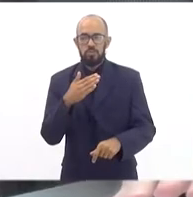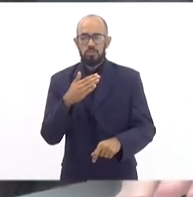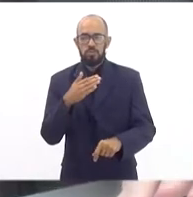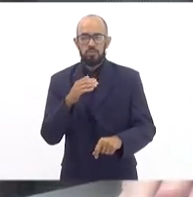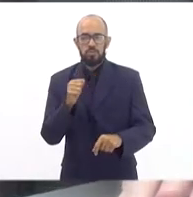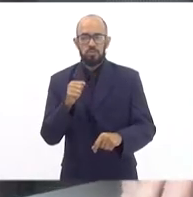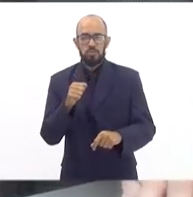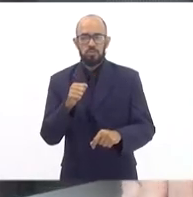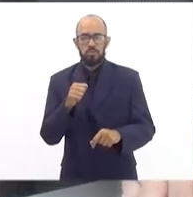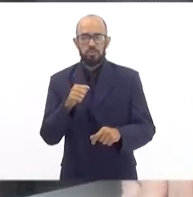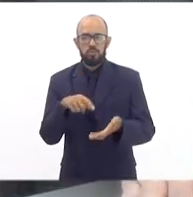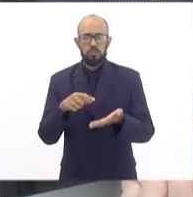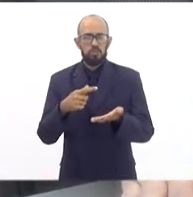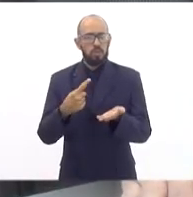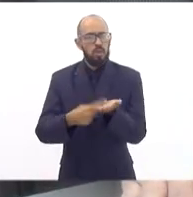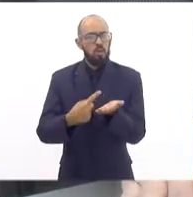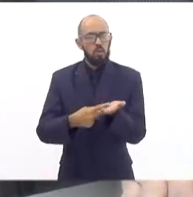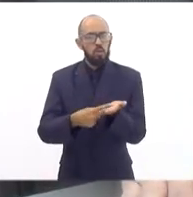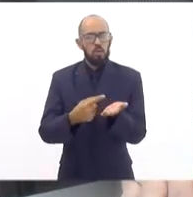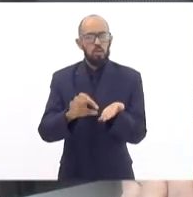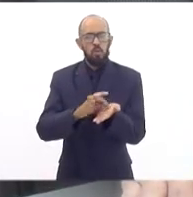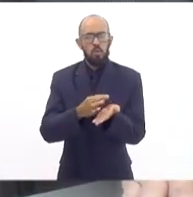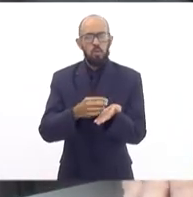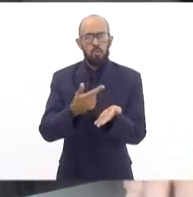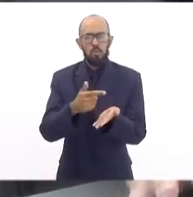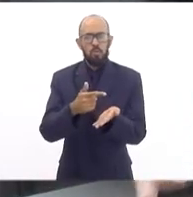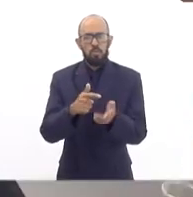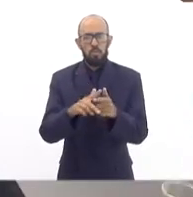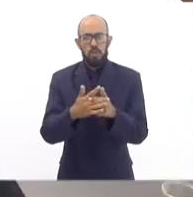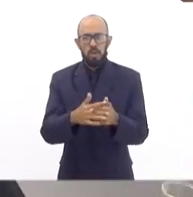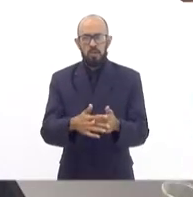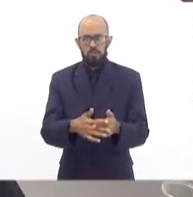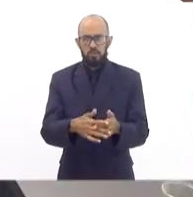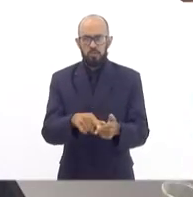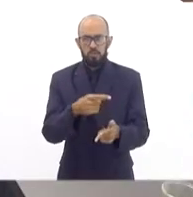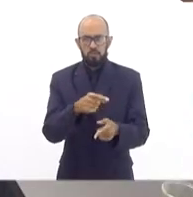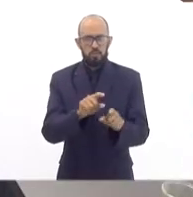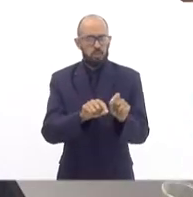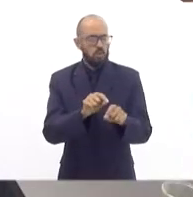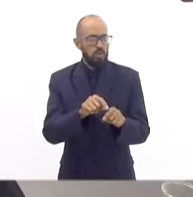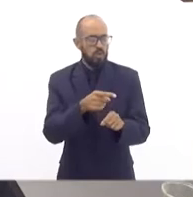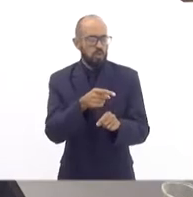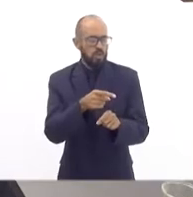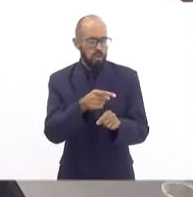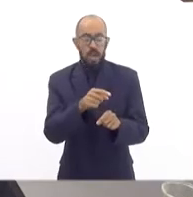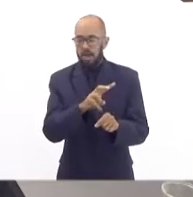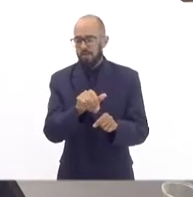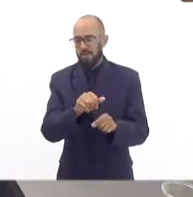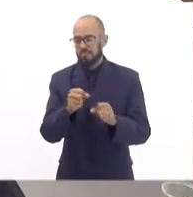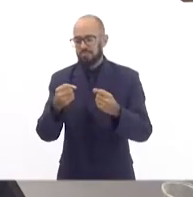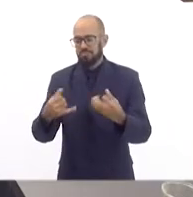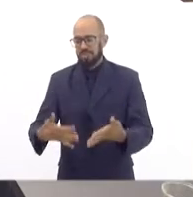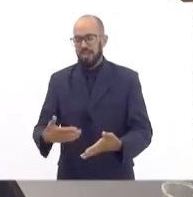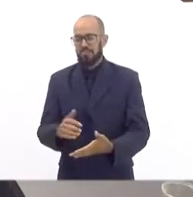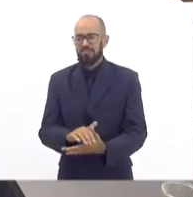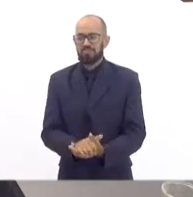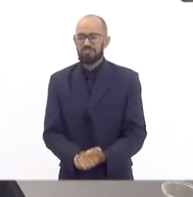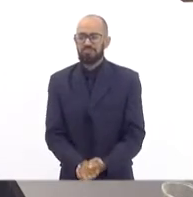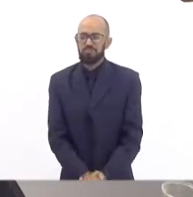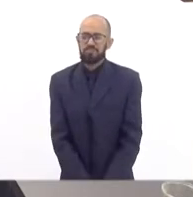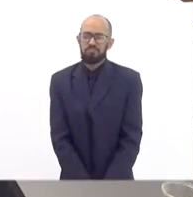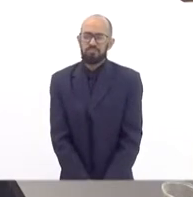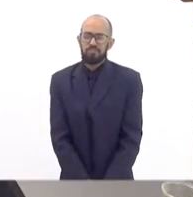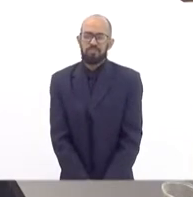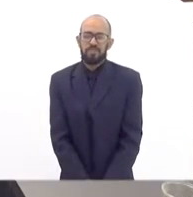por não ter a concessão de reajuste? Ela vai explanar, porque a pergunta que eu fiz. Ela está dizendo que tem as duas.